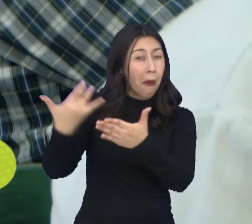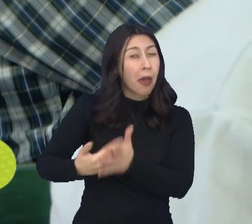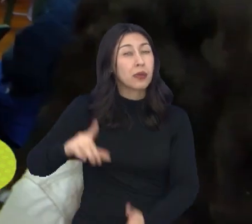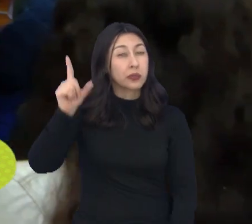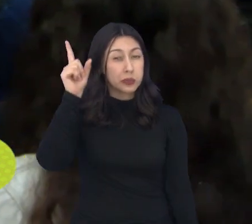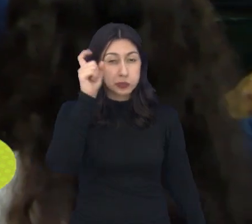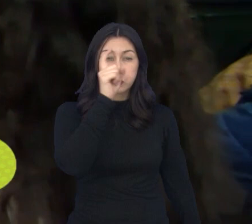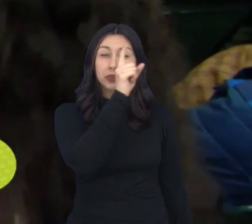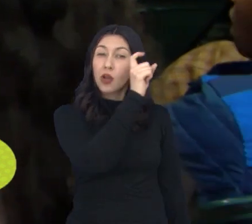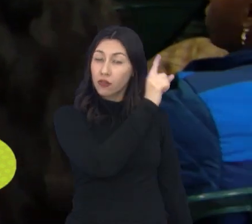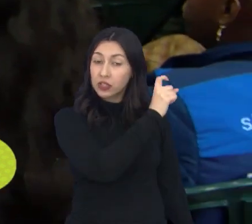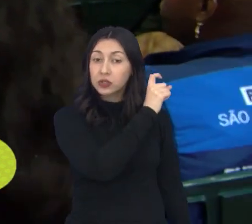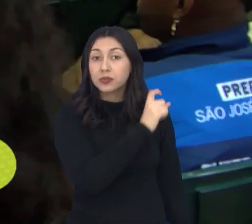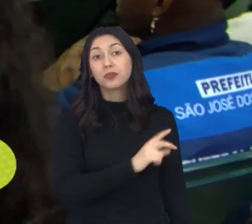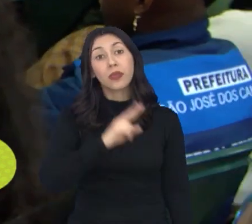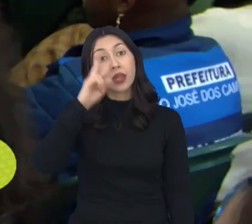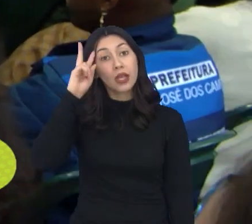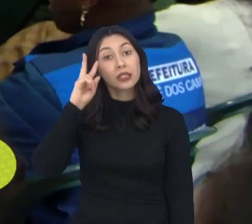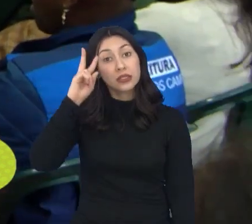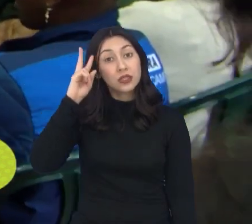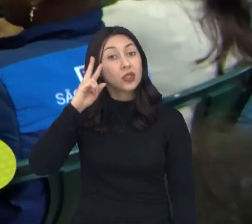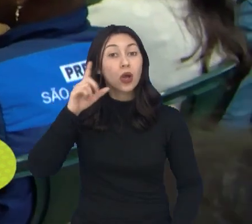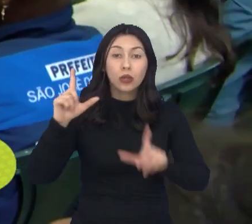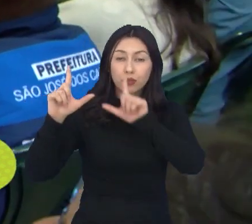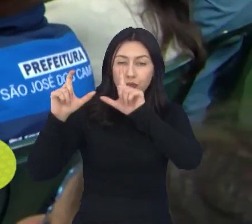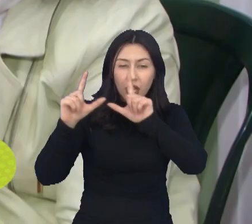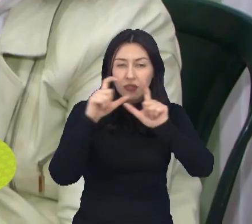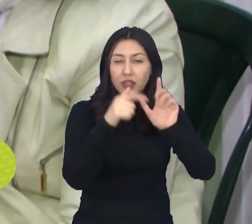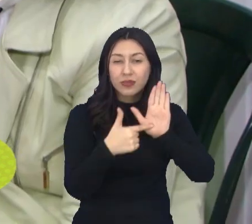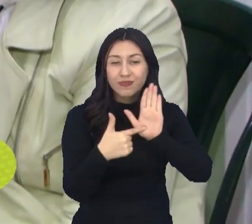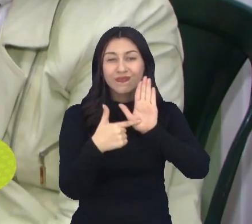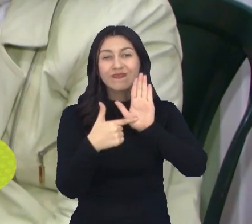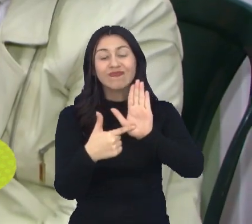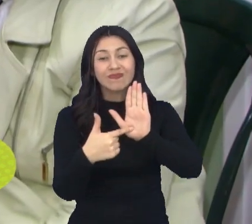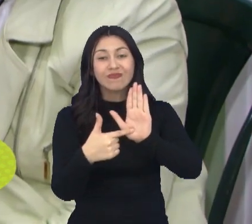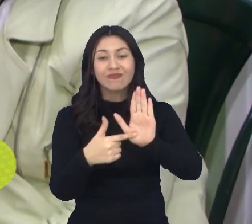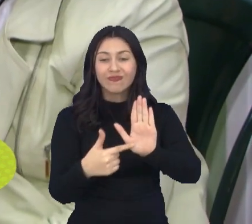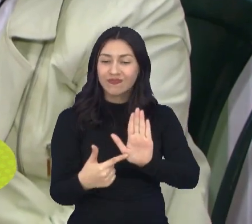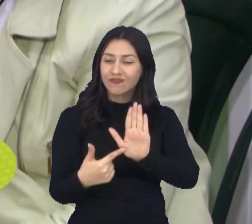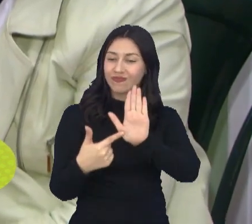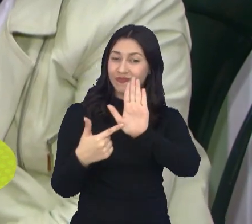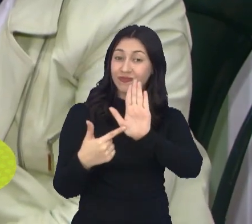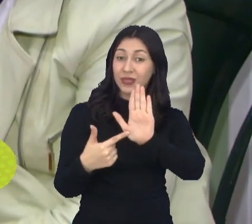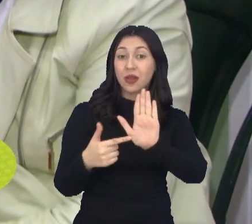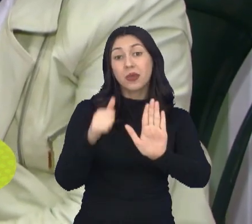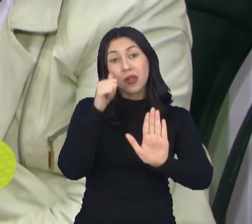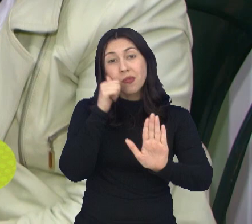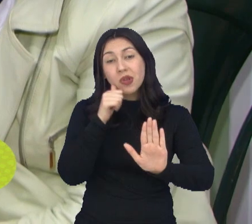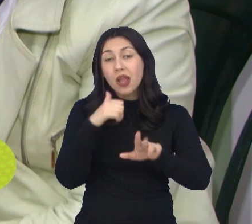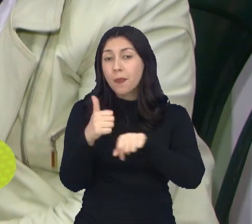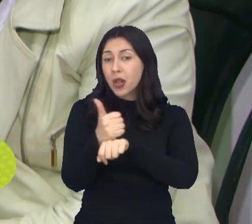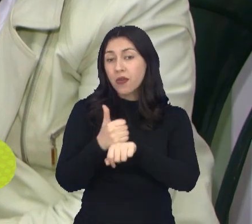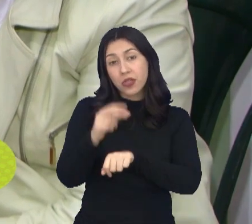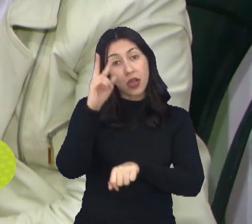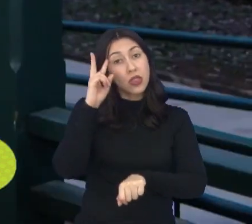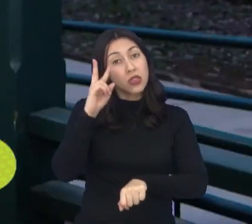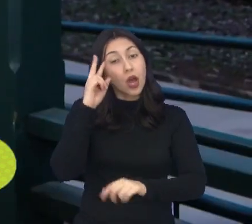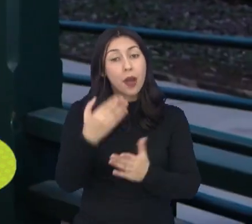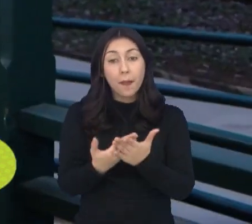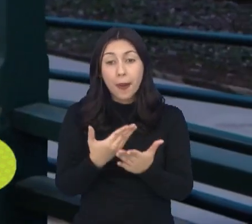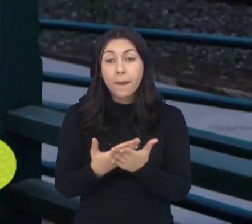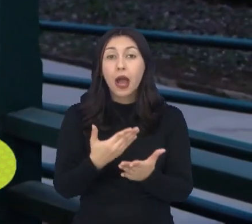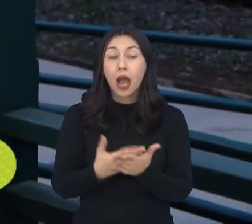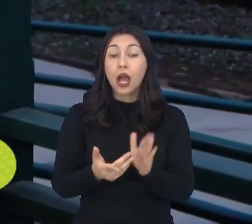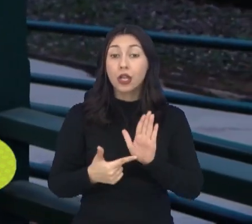pés. As histórias e as fotos do Raio de Sol foram levantadas pela historiadora Zuleika Sabino Roque,